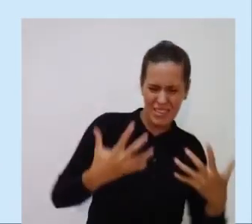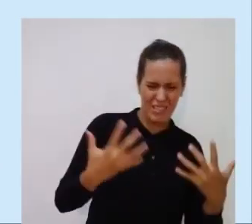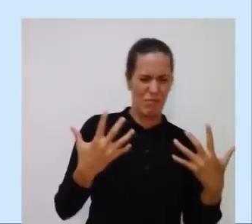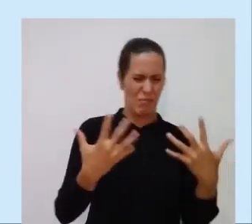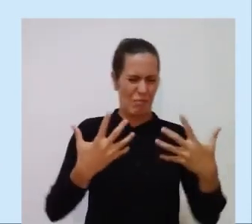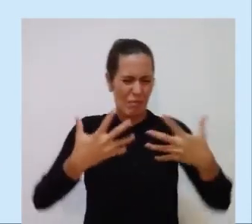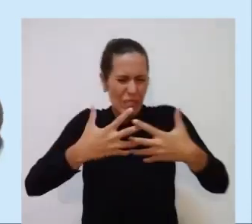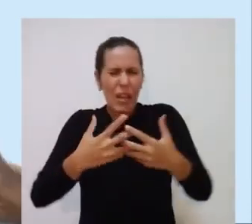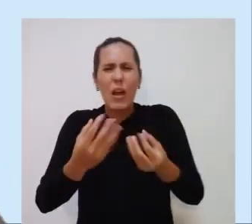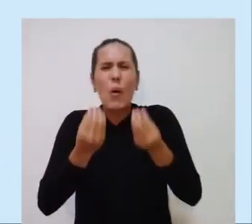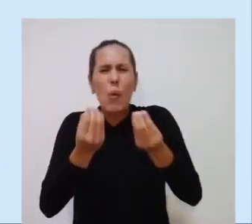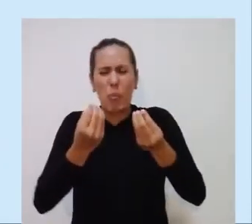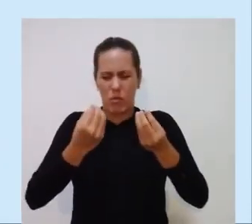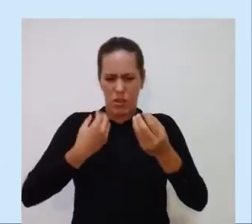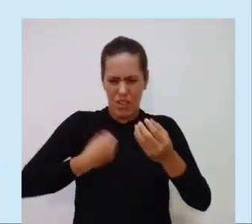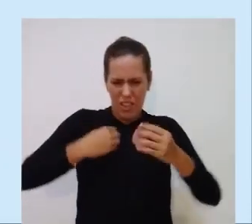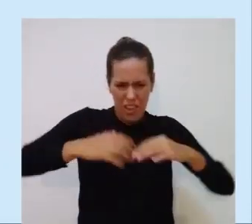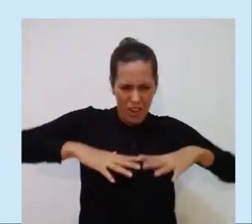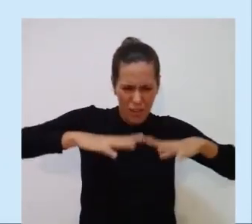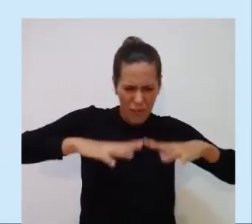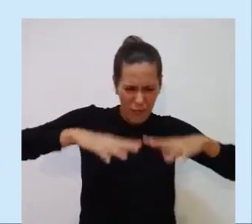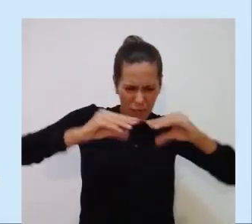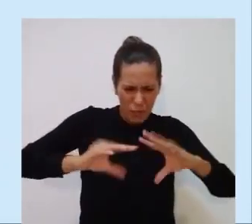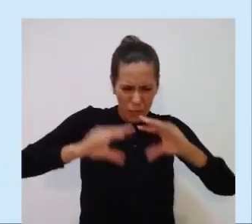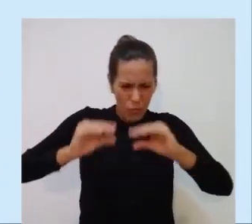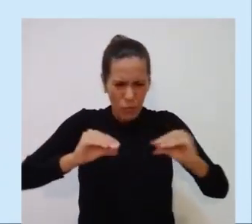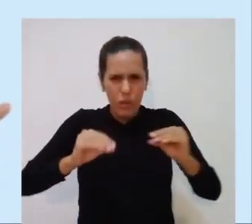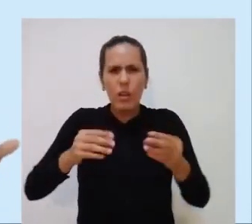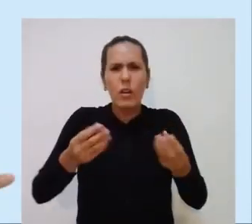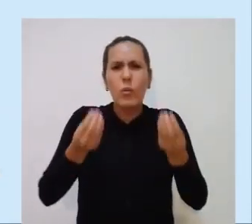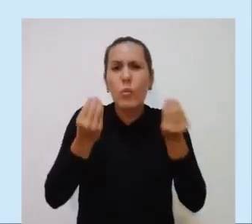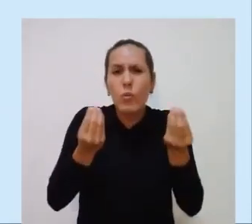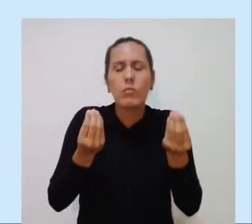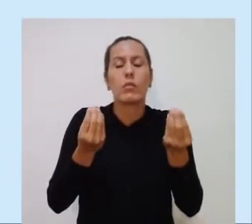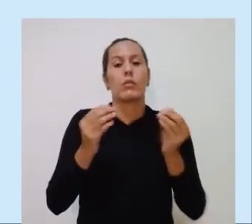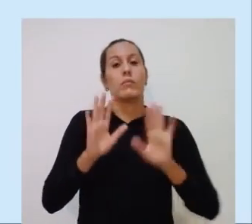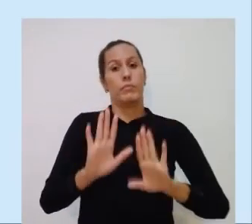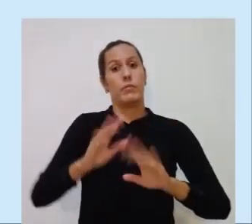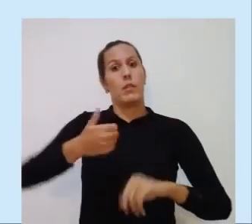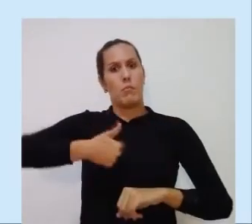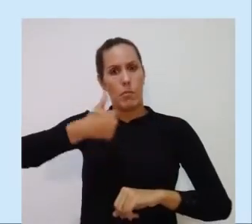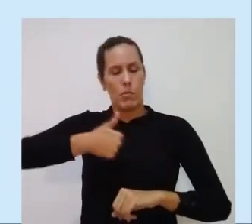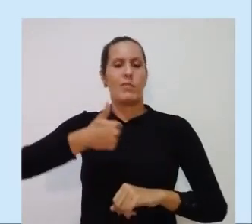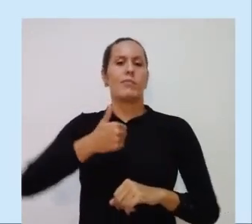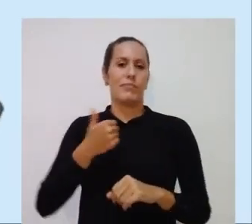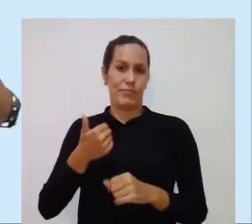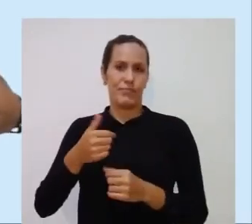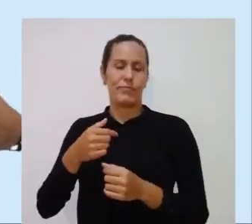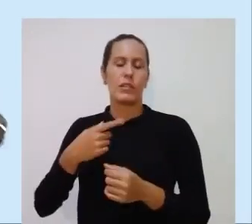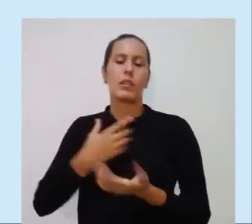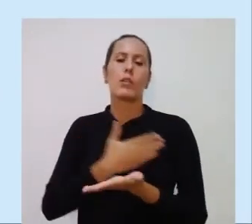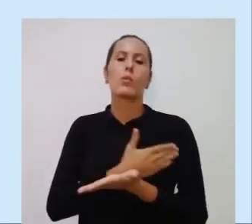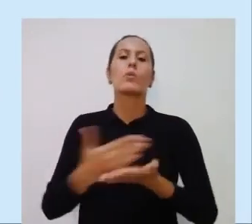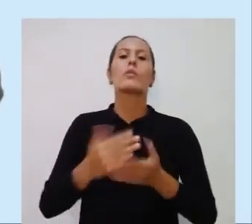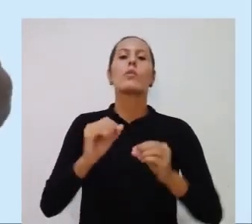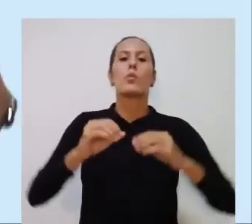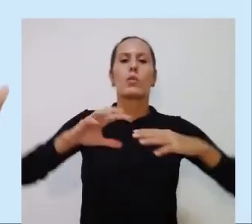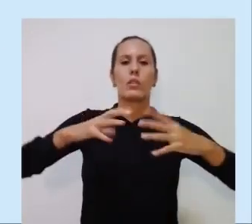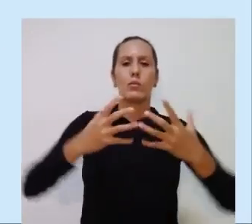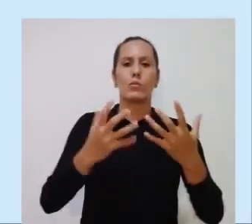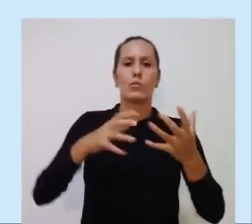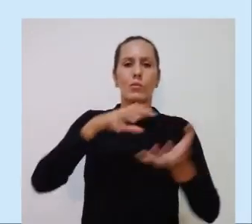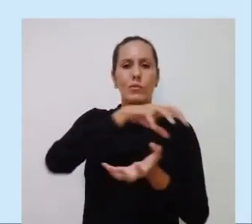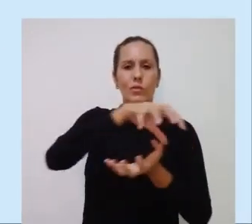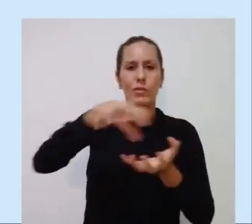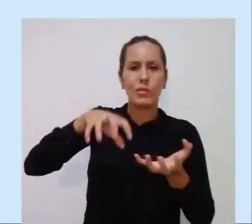é que os continentes eles ficam flutuando, até porque para flutuar precisa ter um continente em cima de uma